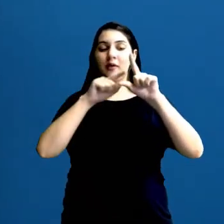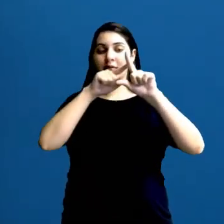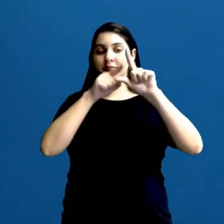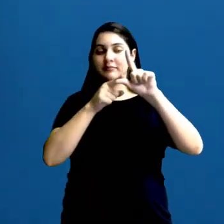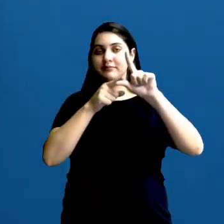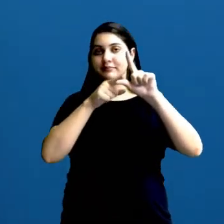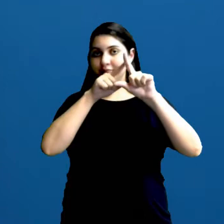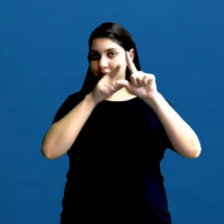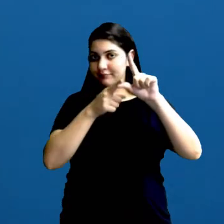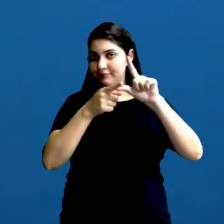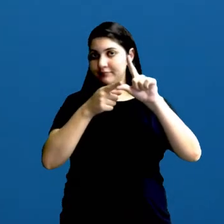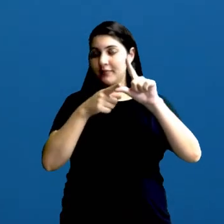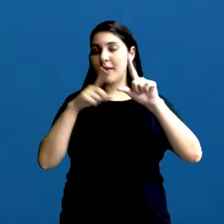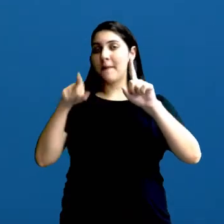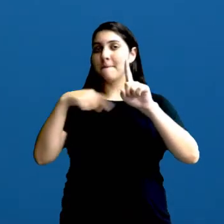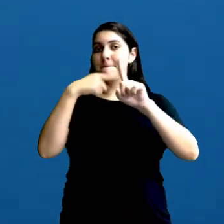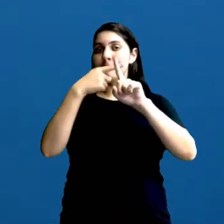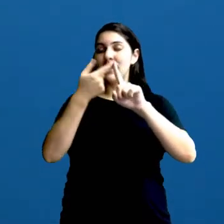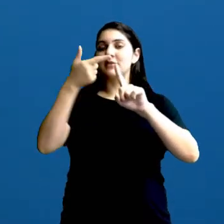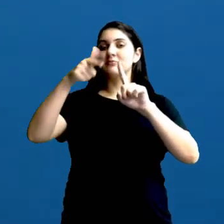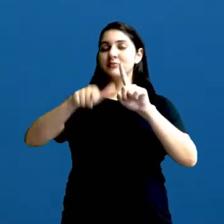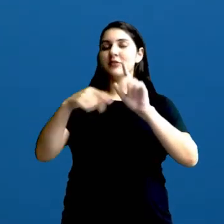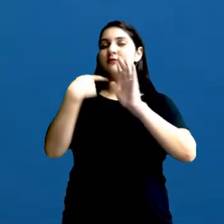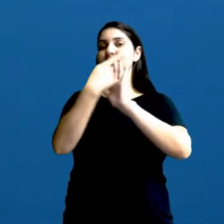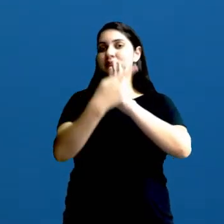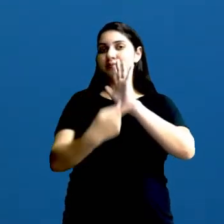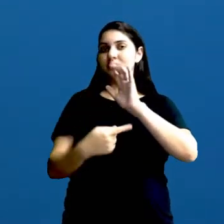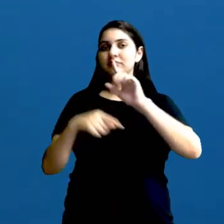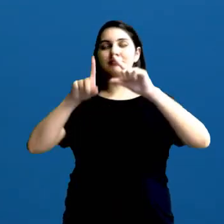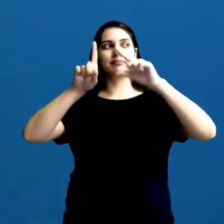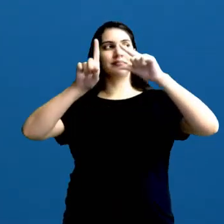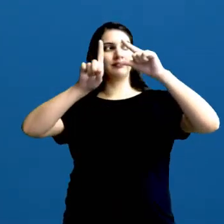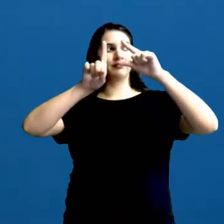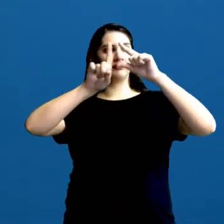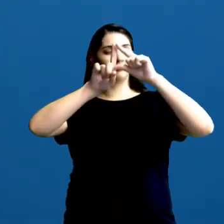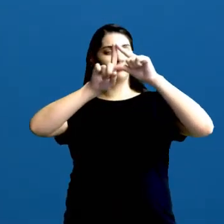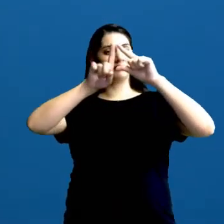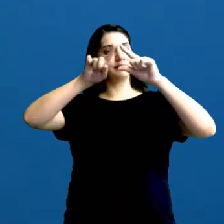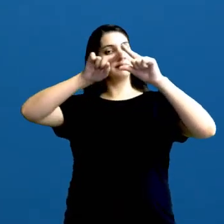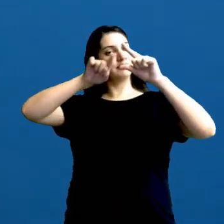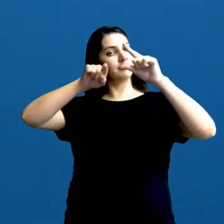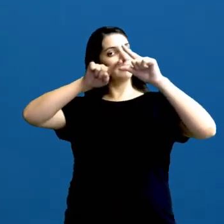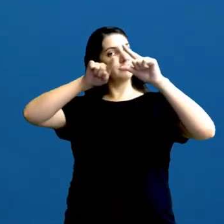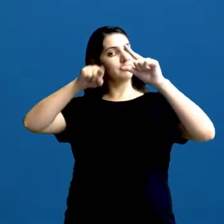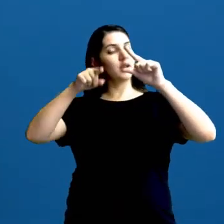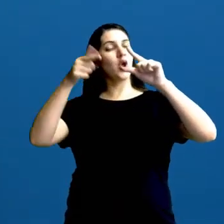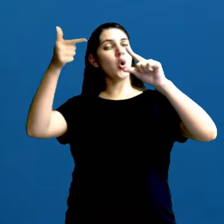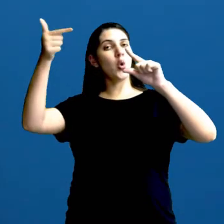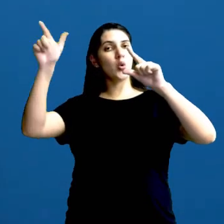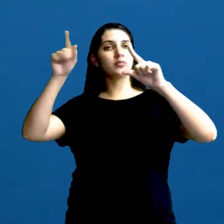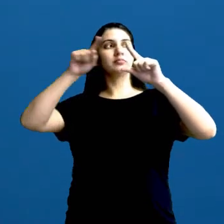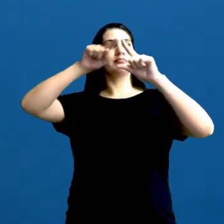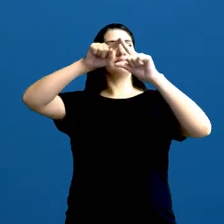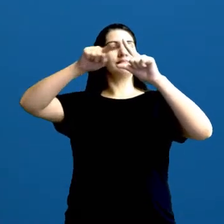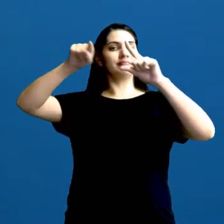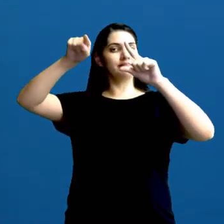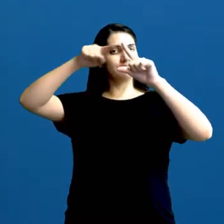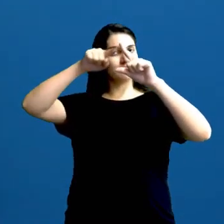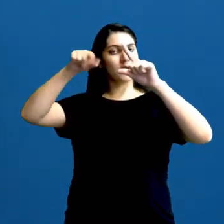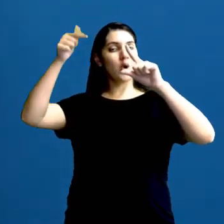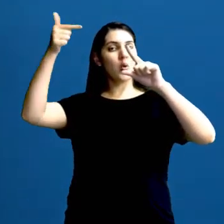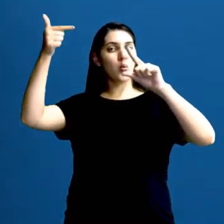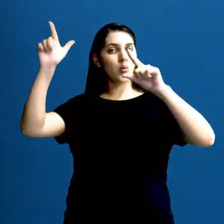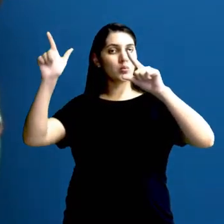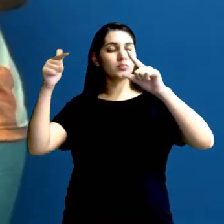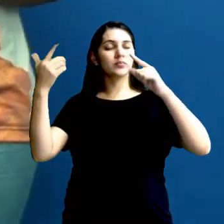ângulo. Mais uma vez eu desenhei aqui, formando outro ângulo. E desenhando aqui, formou outro